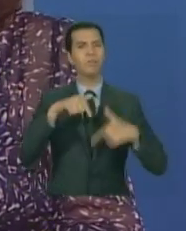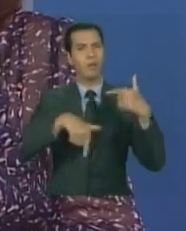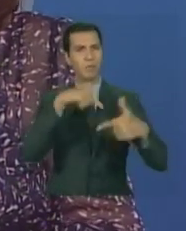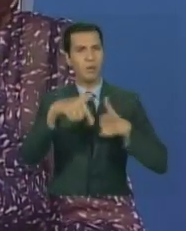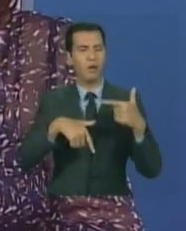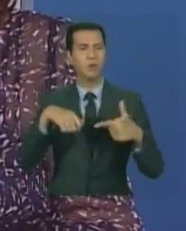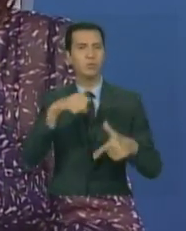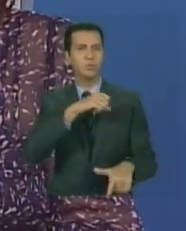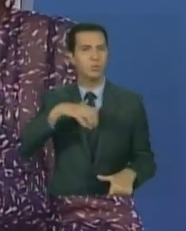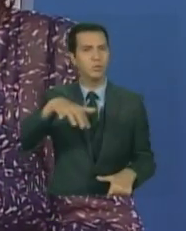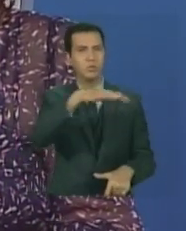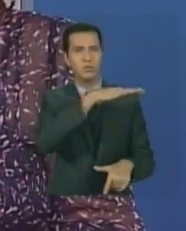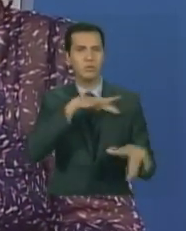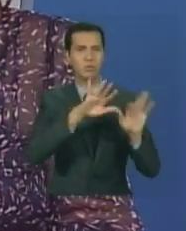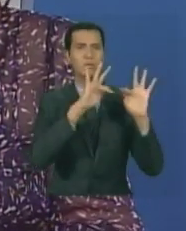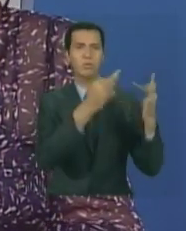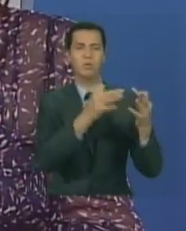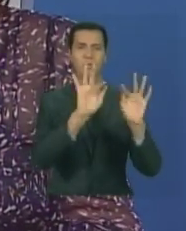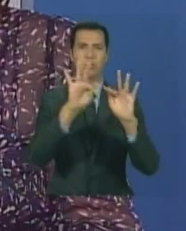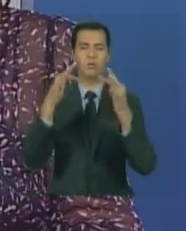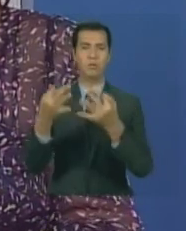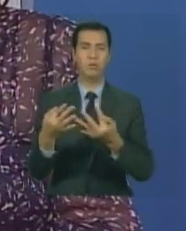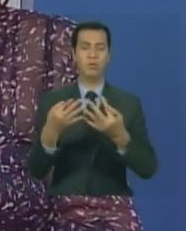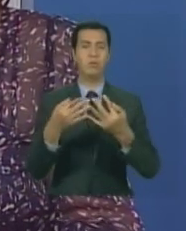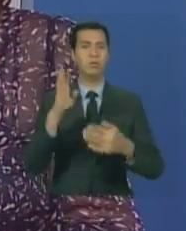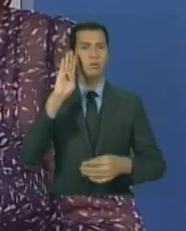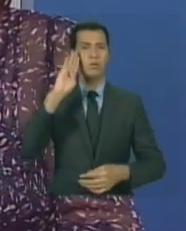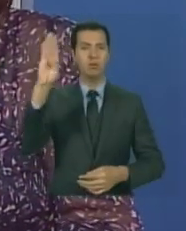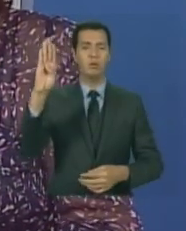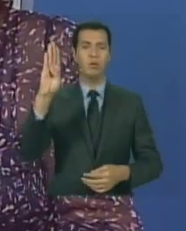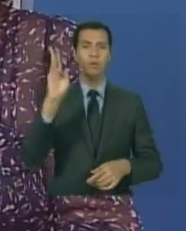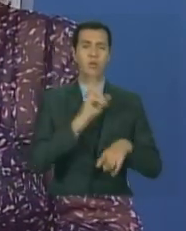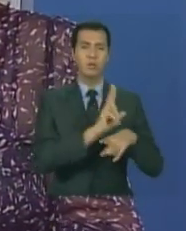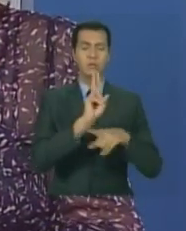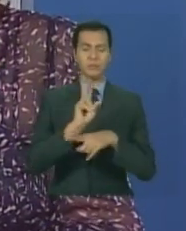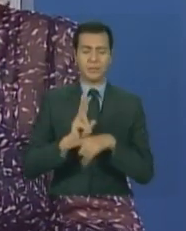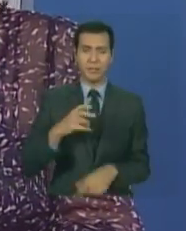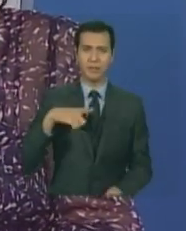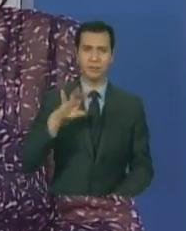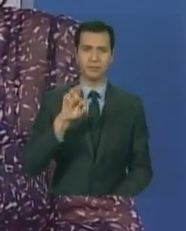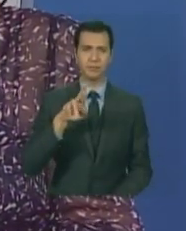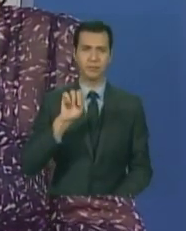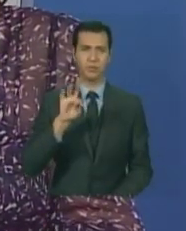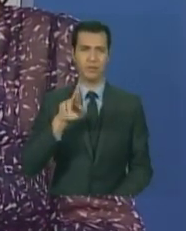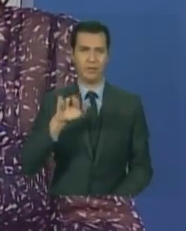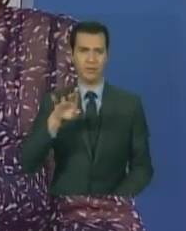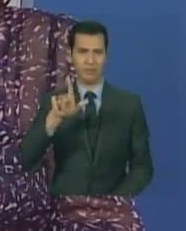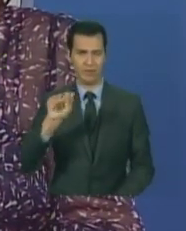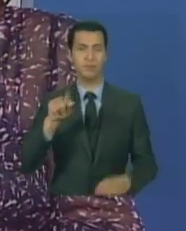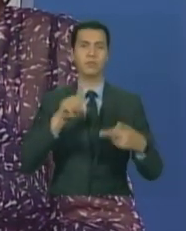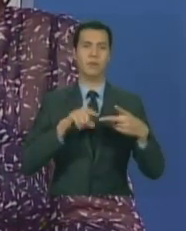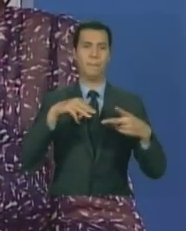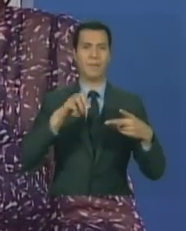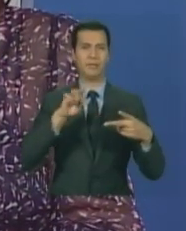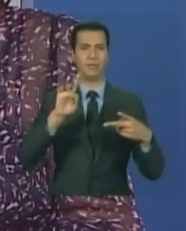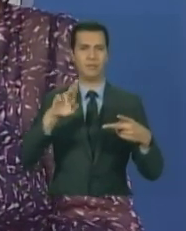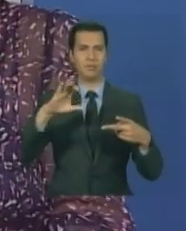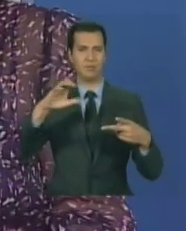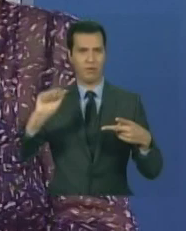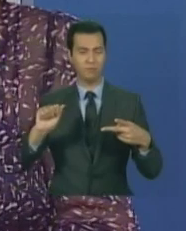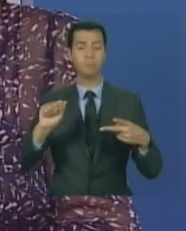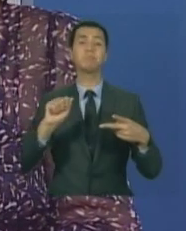a partir das suas pilastras da territorialidade e da matricialidade sociofamiliar. Então, nesse sentido,